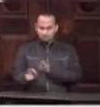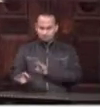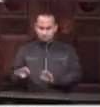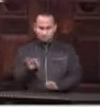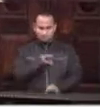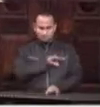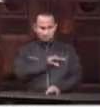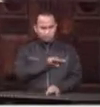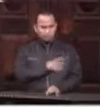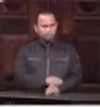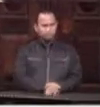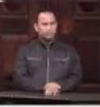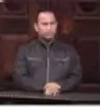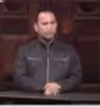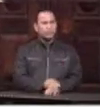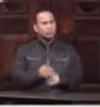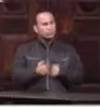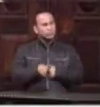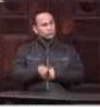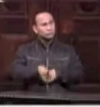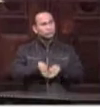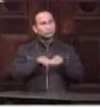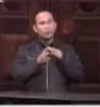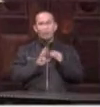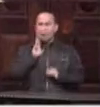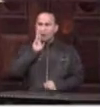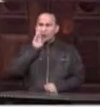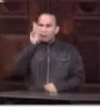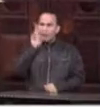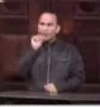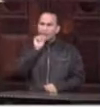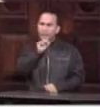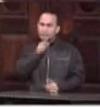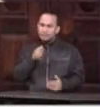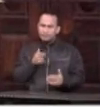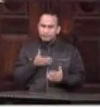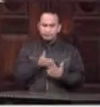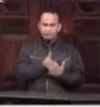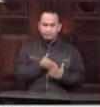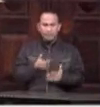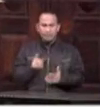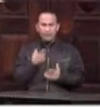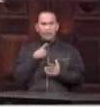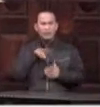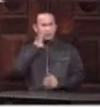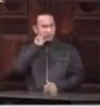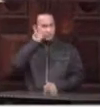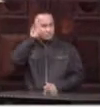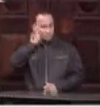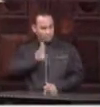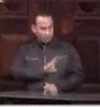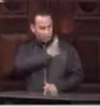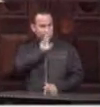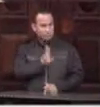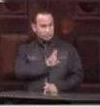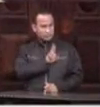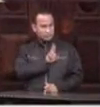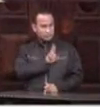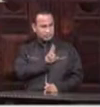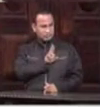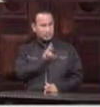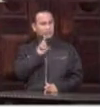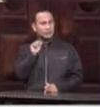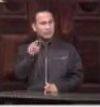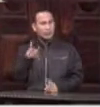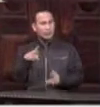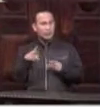polícia e continuam com uma gestão que impede que essas lideranças religiosas, que os